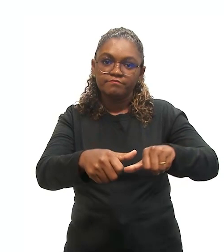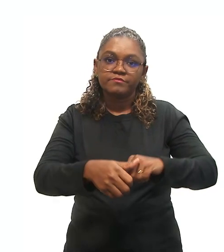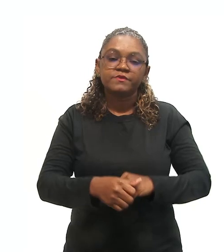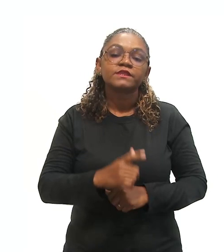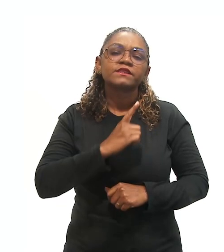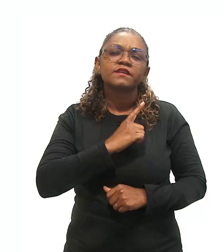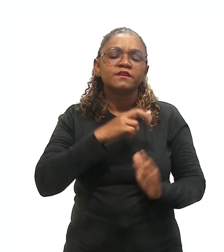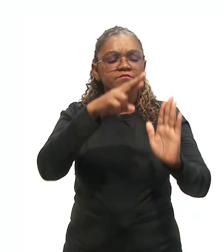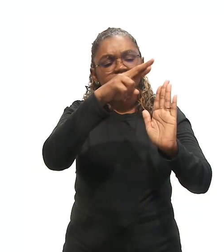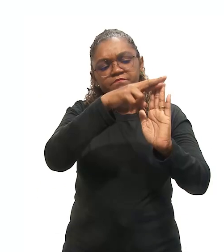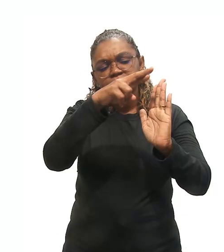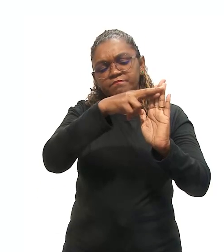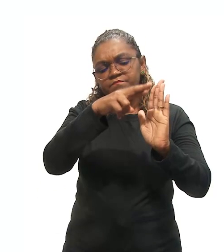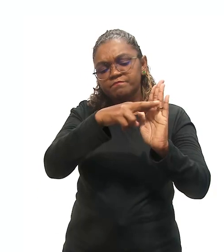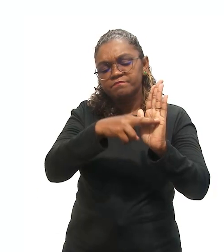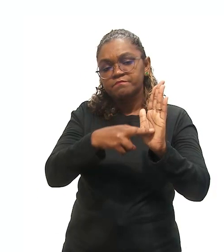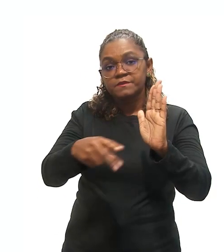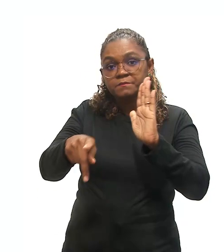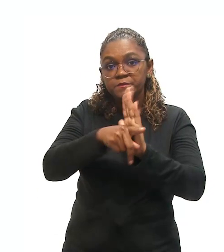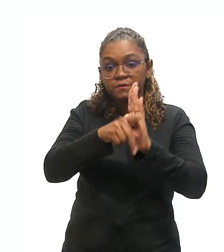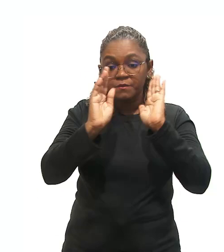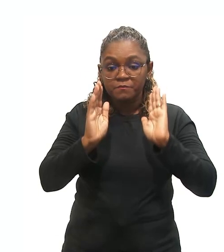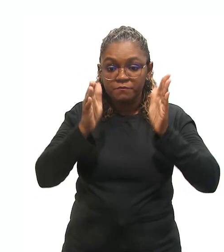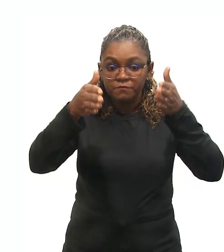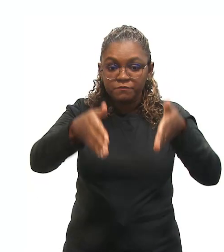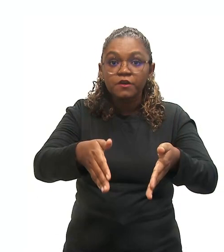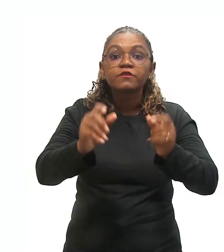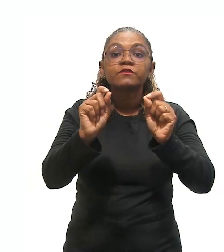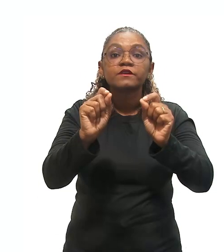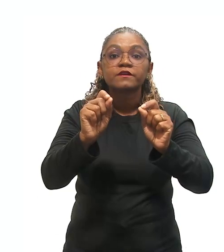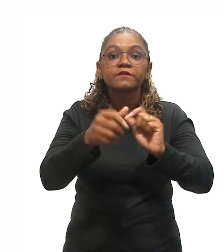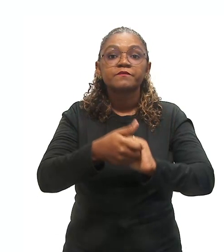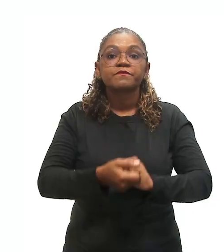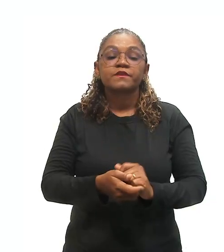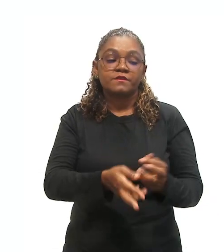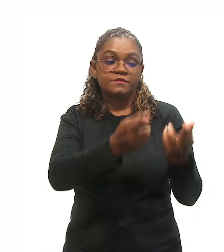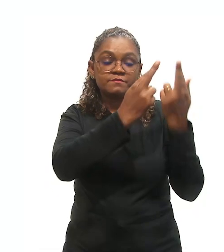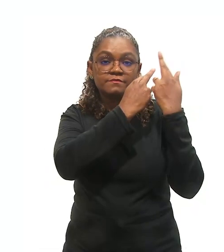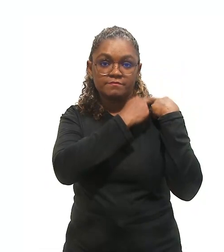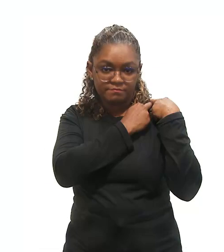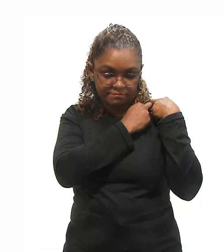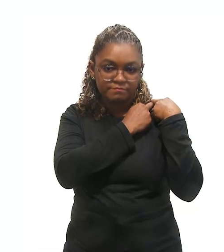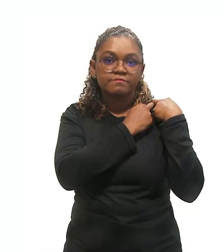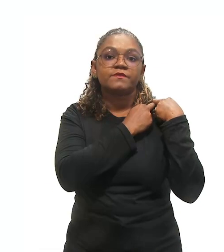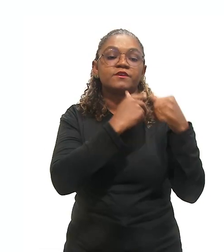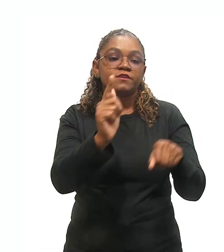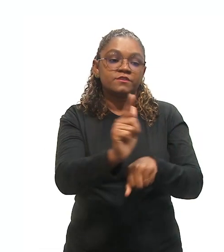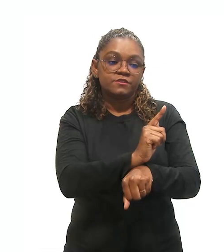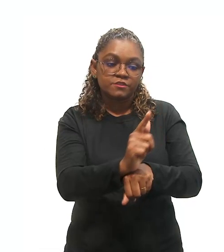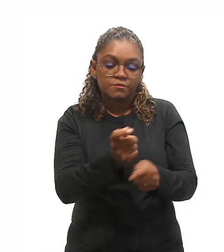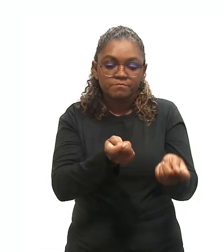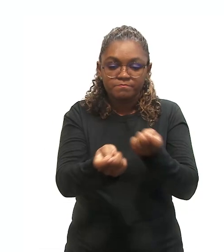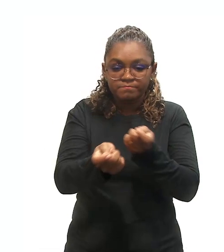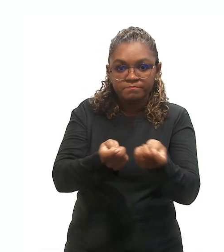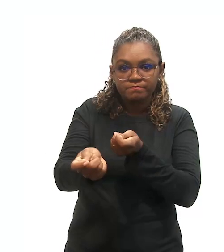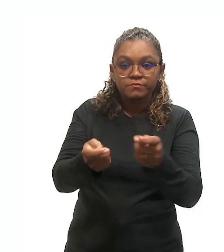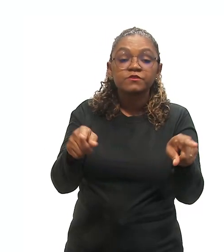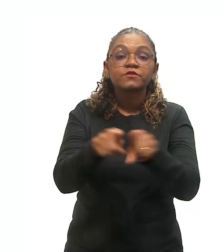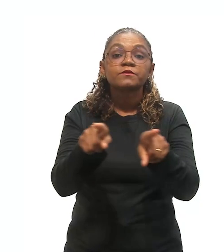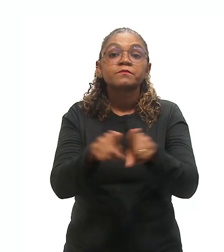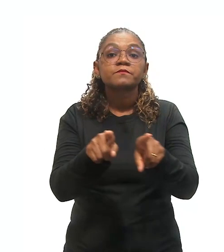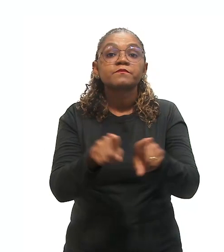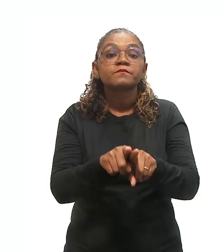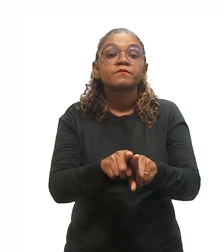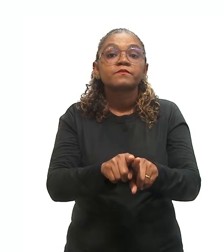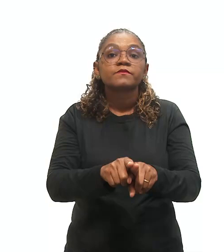de finanças públicas voltadas para a responsabilidade na gestão fiscal e dá outras